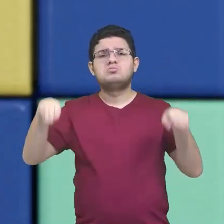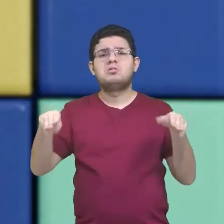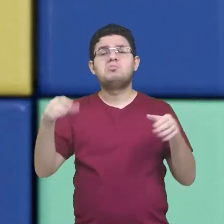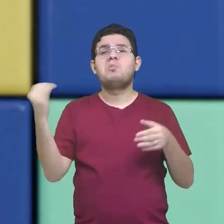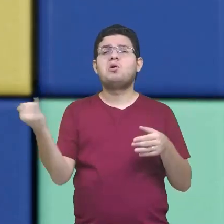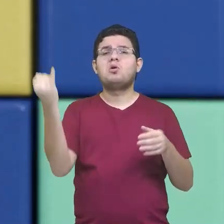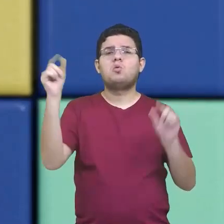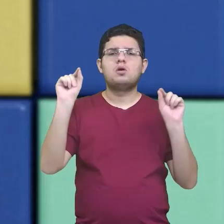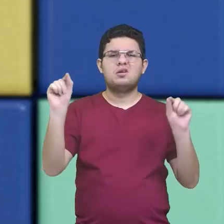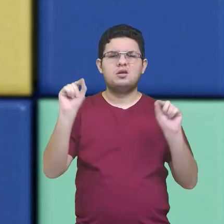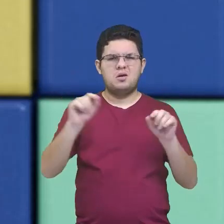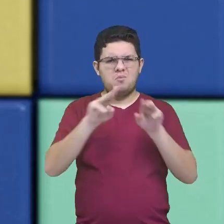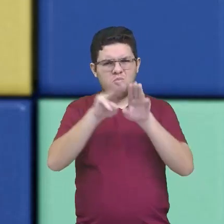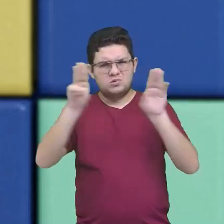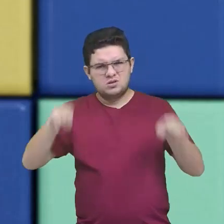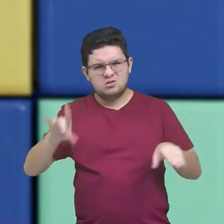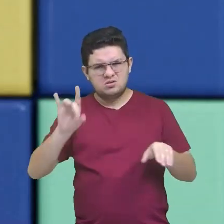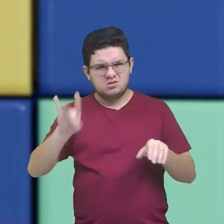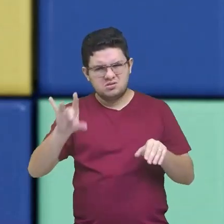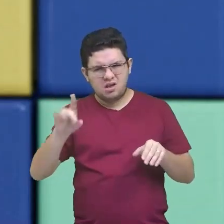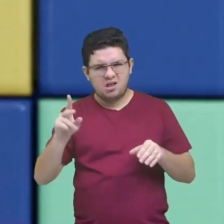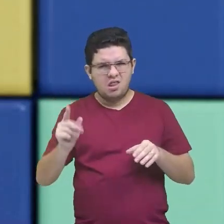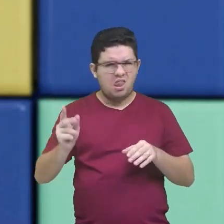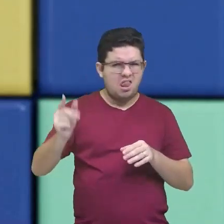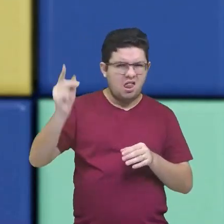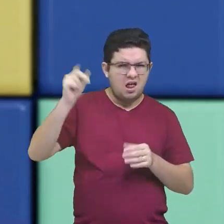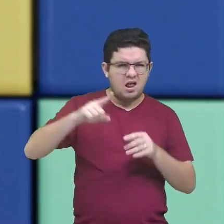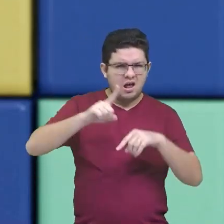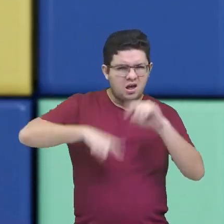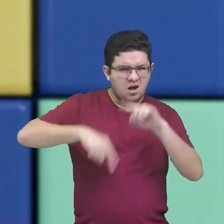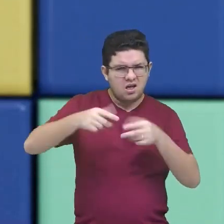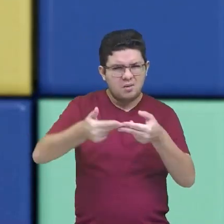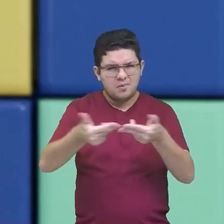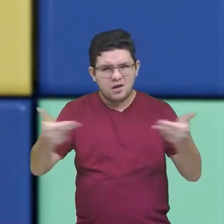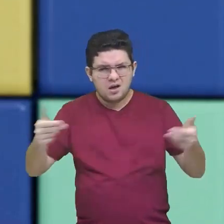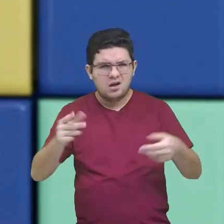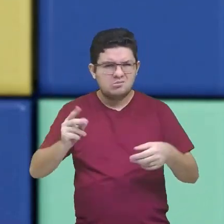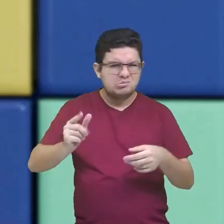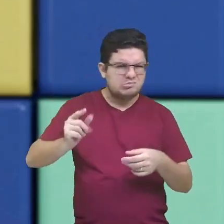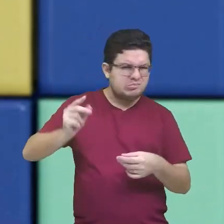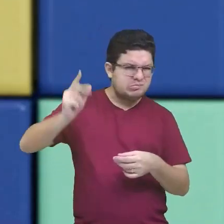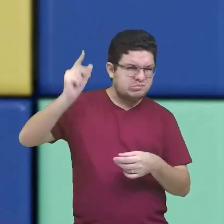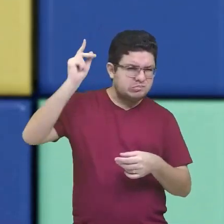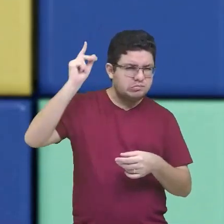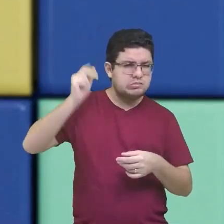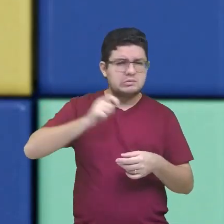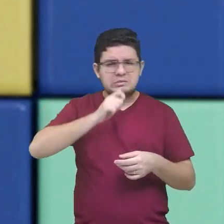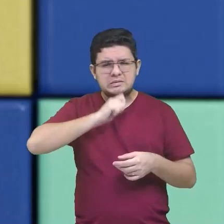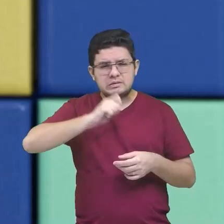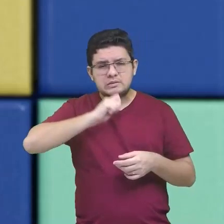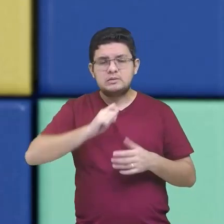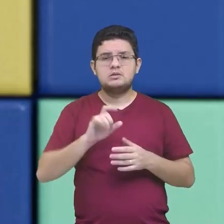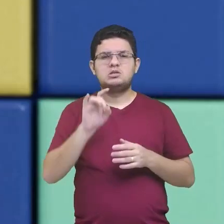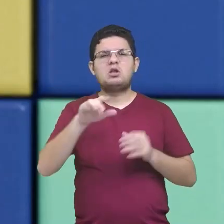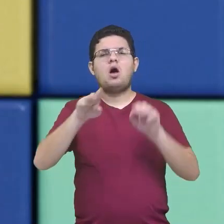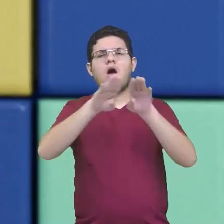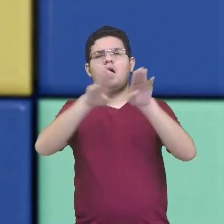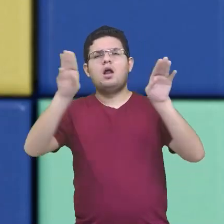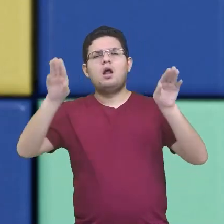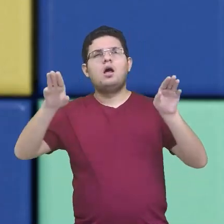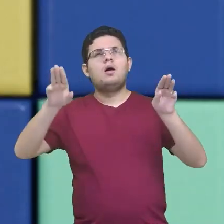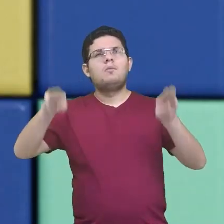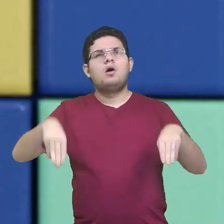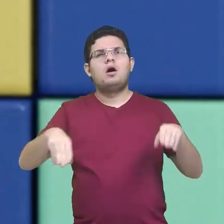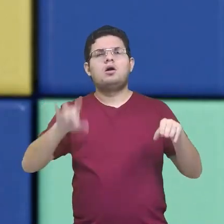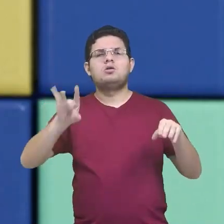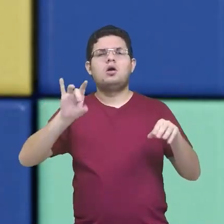coisas antigas? Será que só tem obras de arte de artistas, pintores, escultores, não é, que